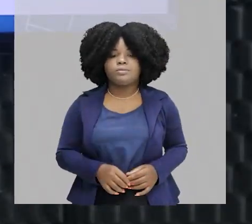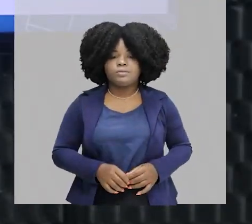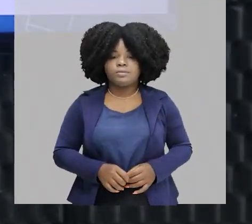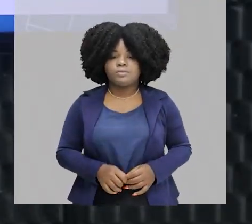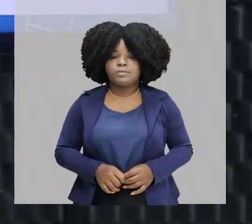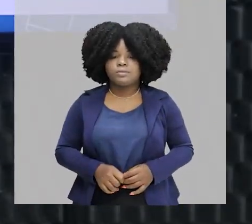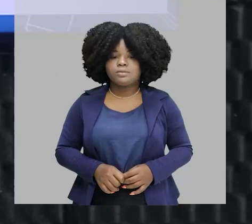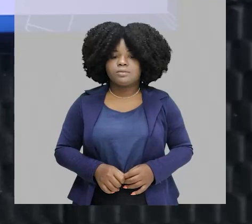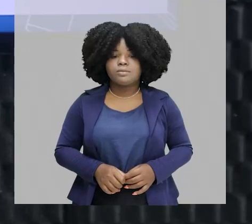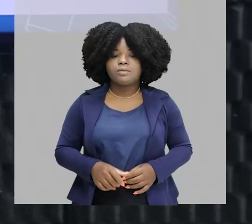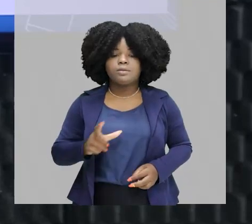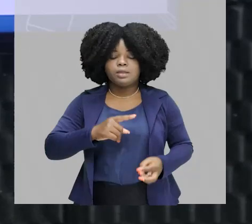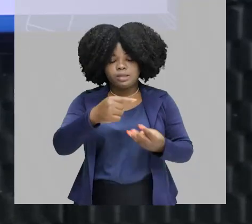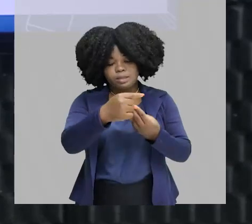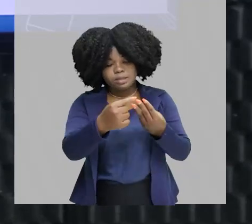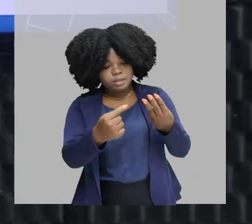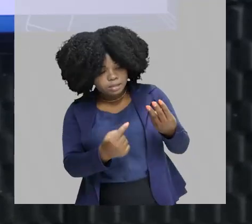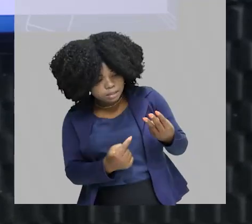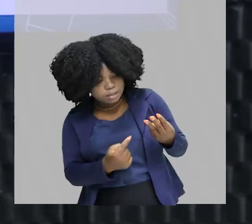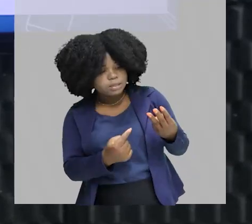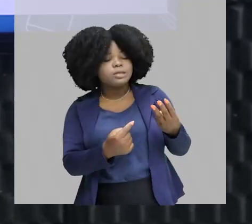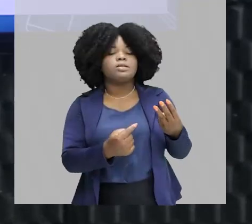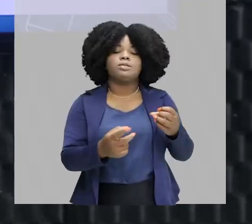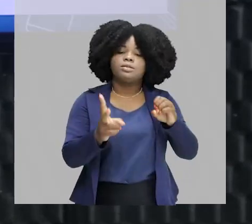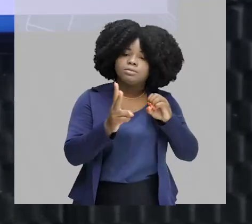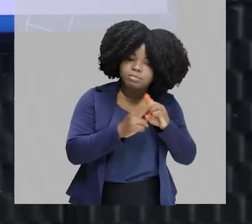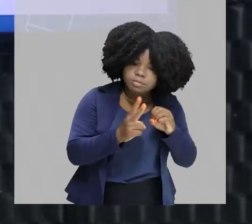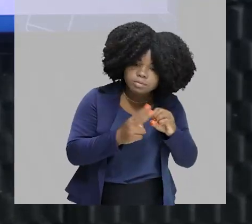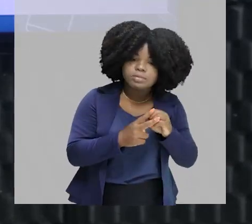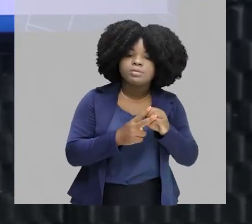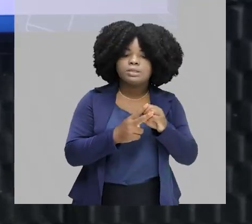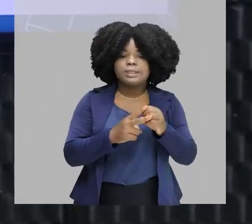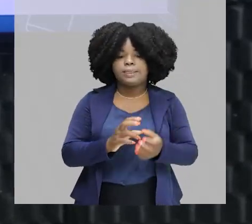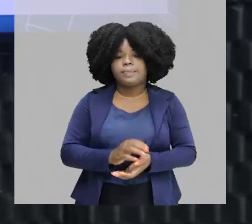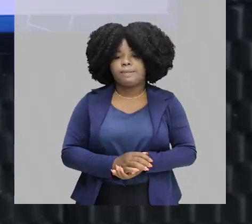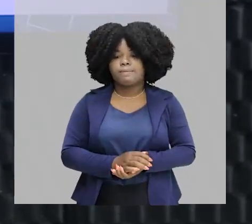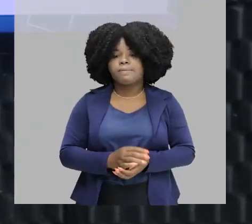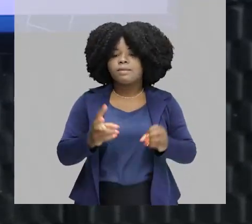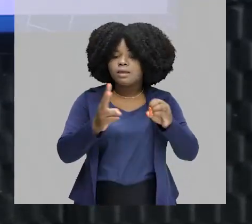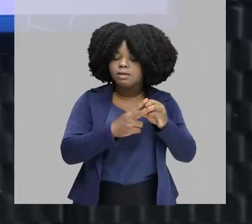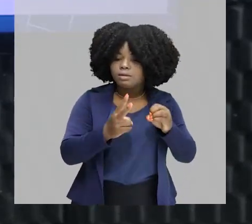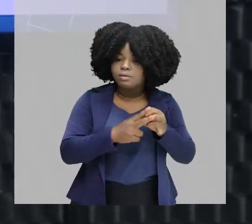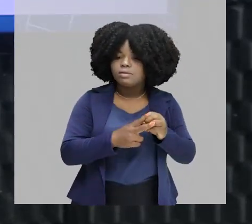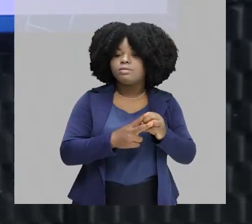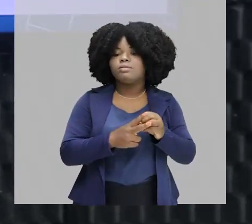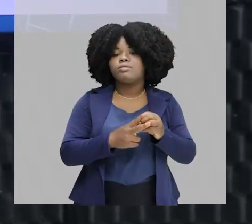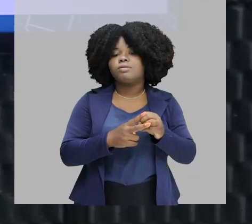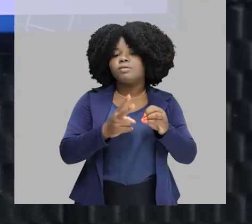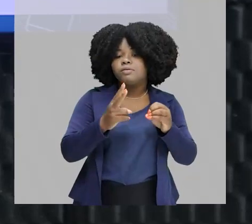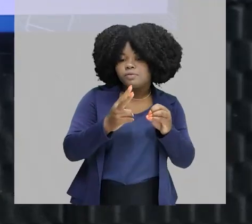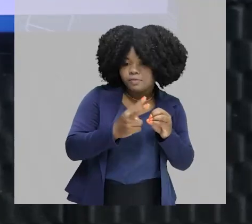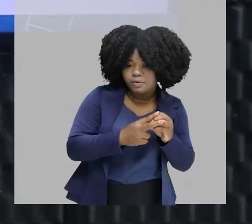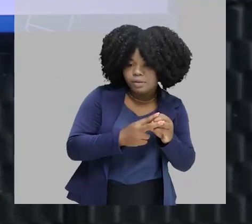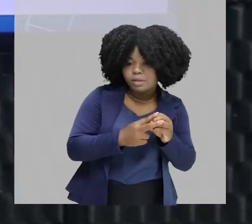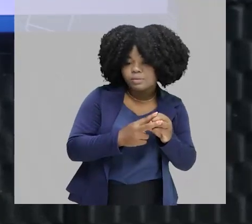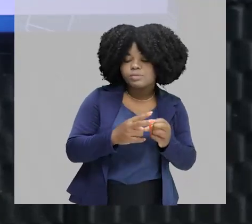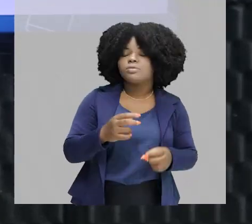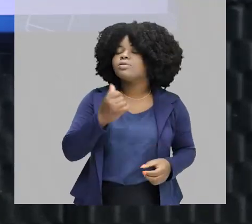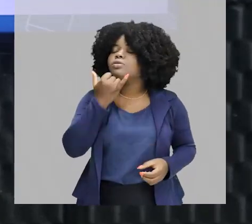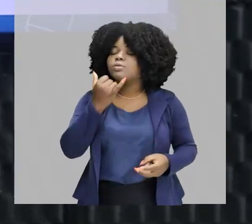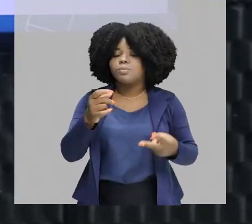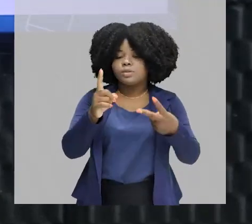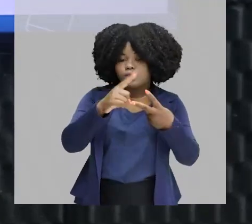por 3 verbos, 3 verbs. 2 auxiliary verbs and 1 main verb. 2